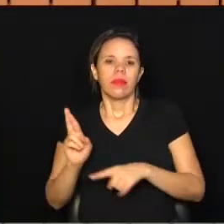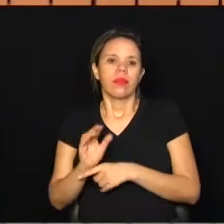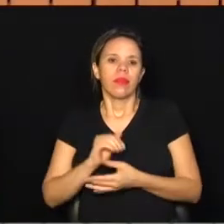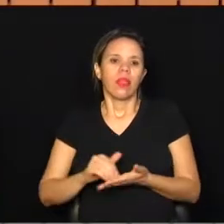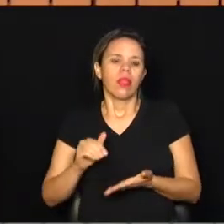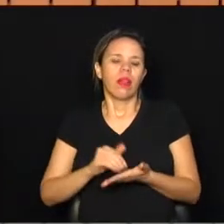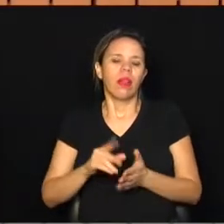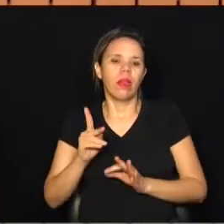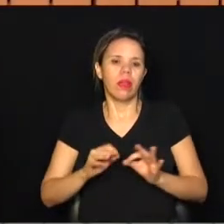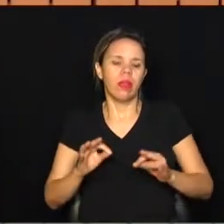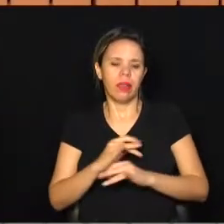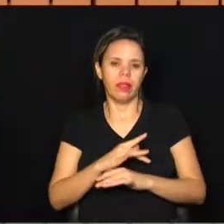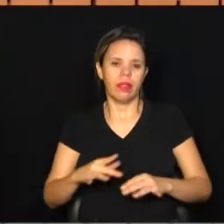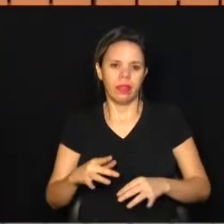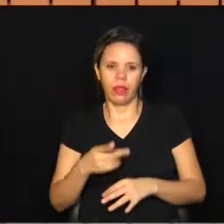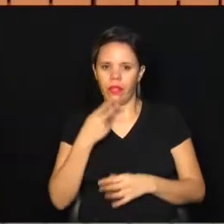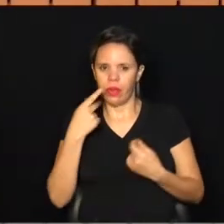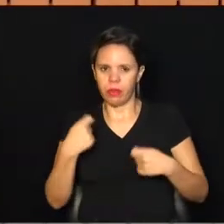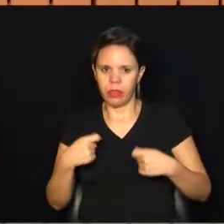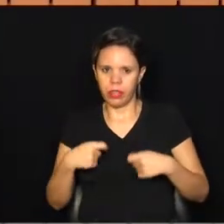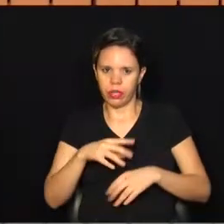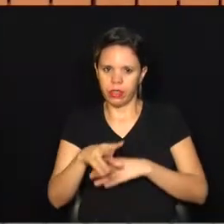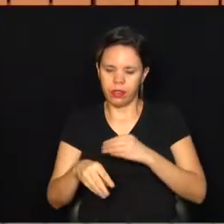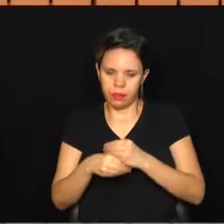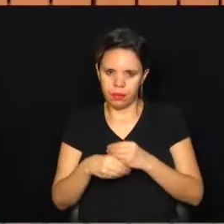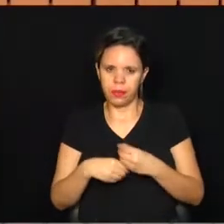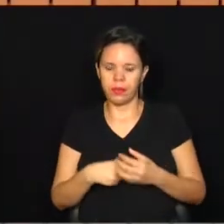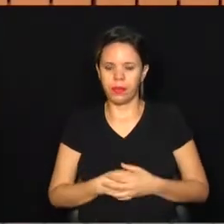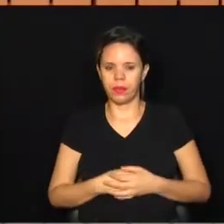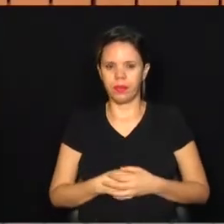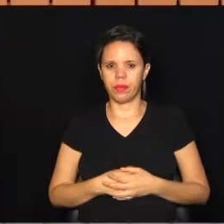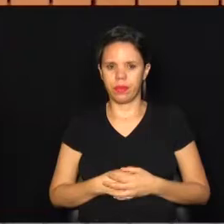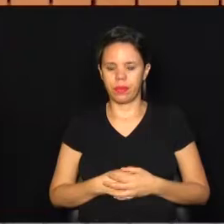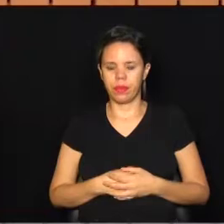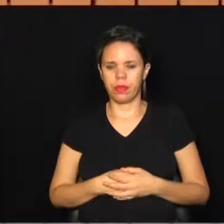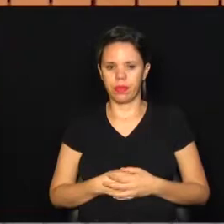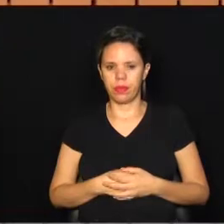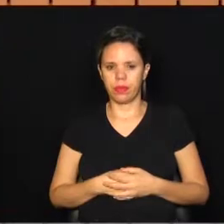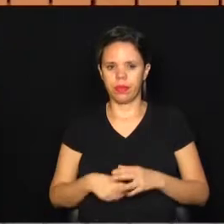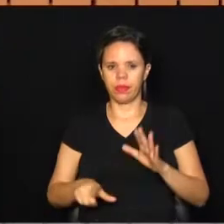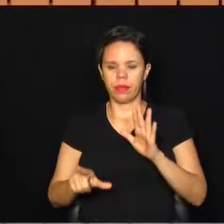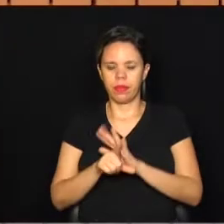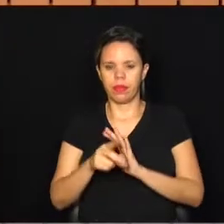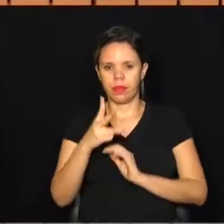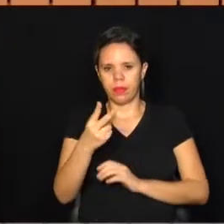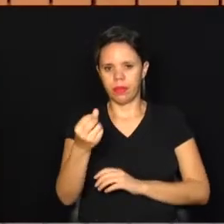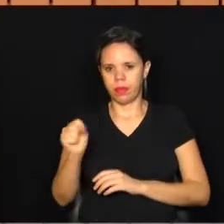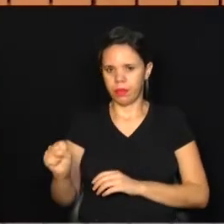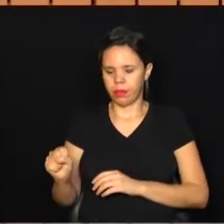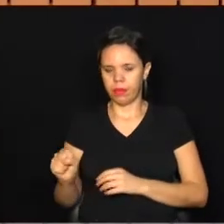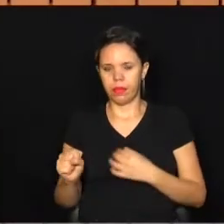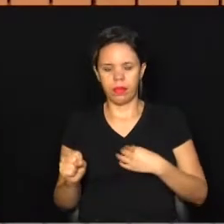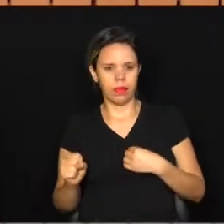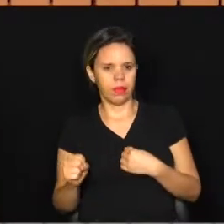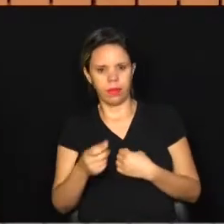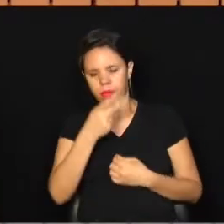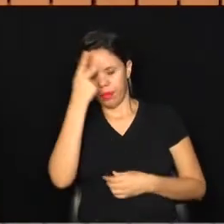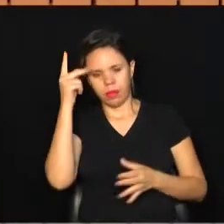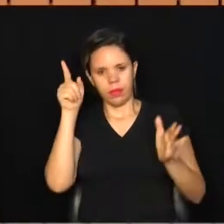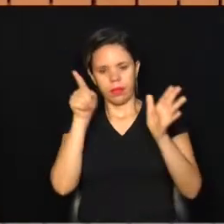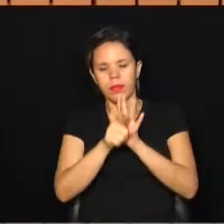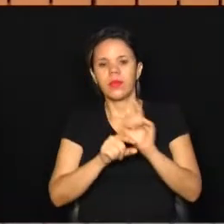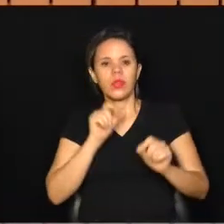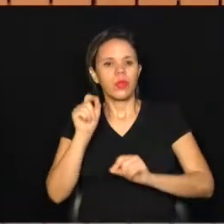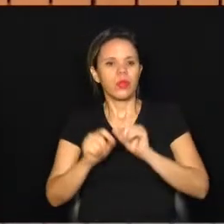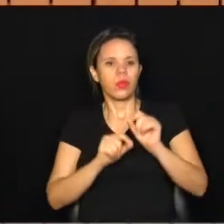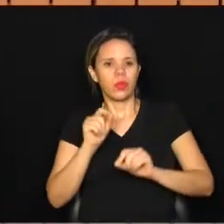de Planejamento disse que precisamos atualizar, eu entendi que é a Lei 208, e a pessoa pergunta, o que